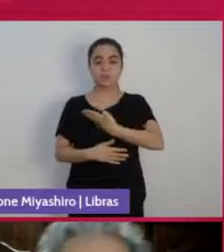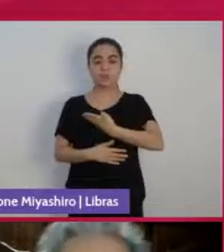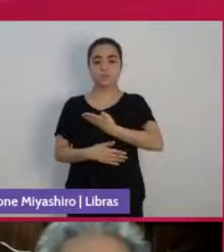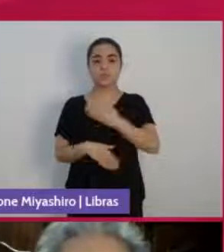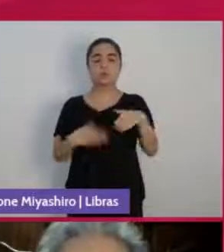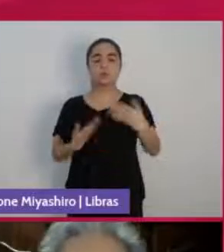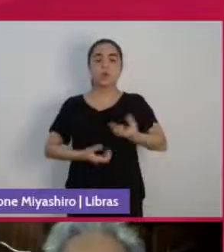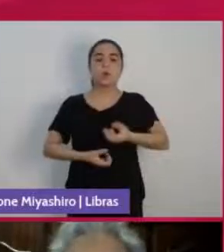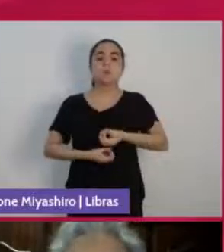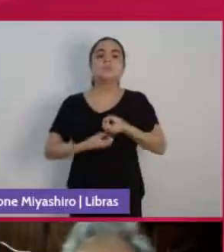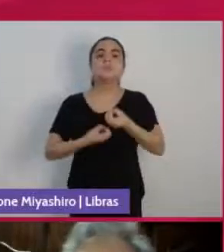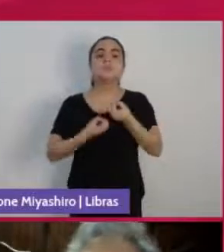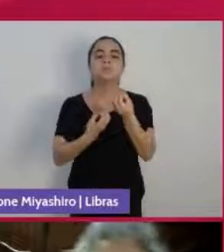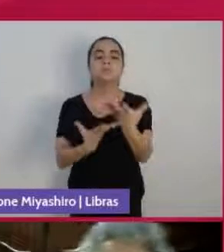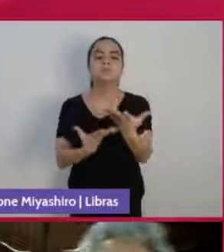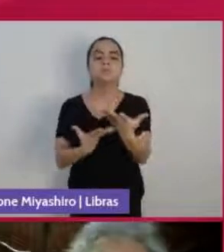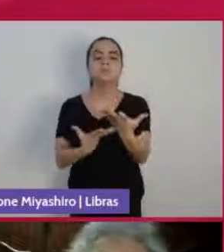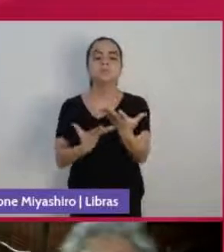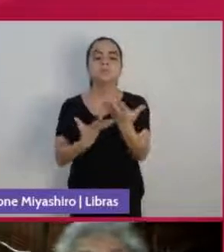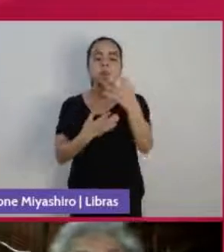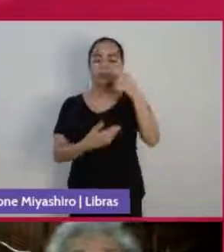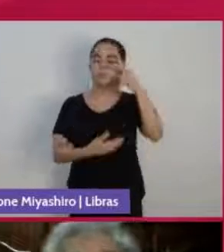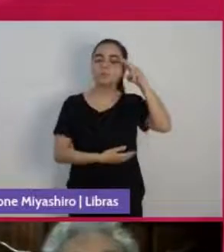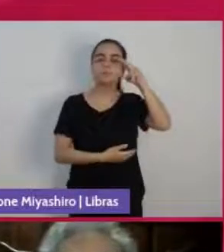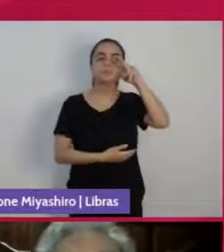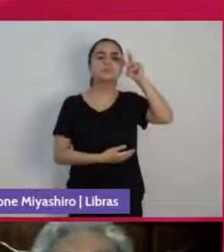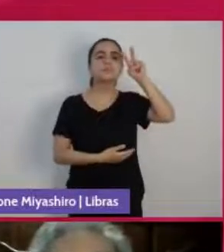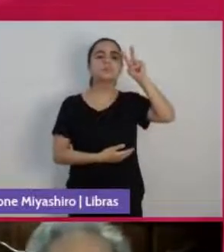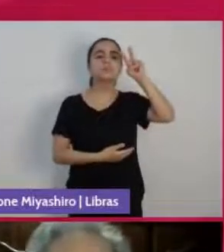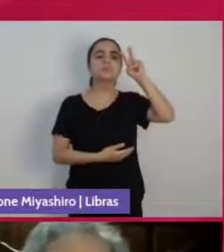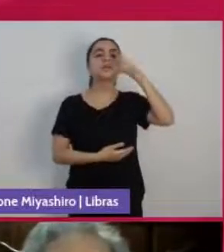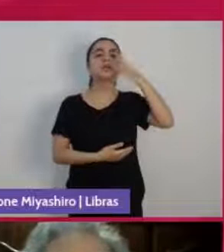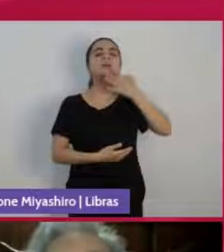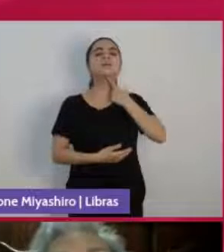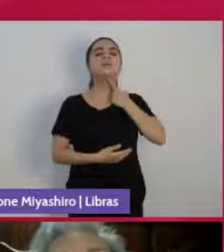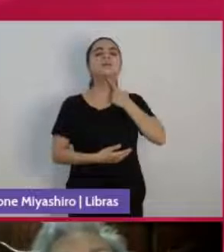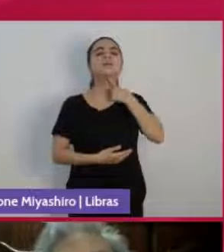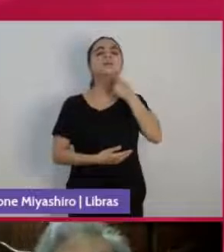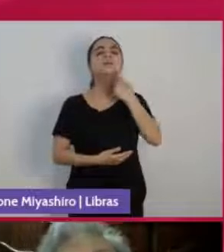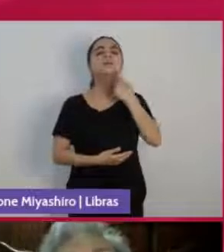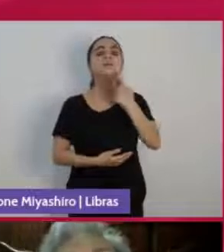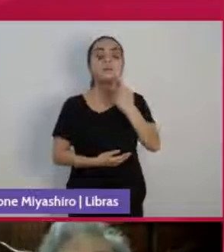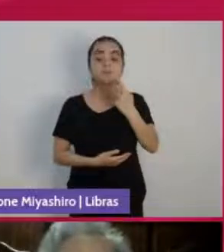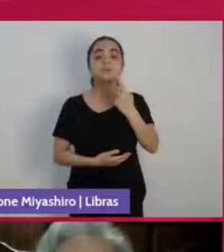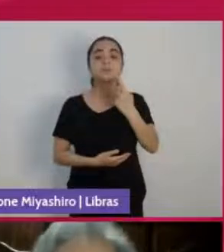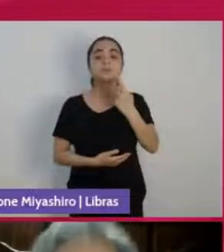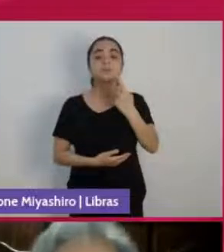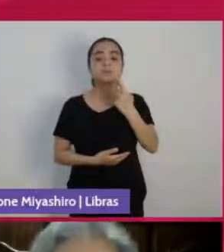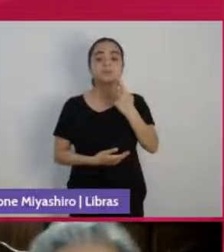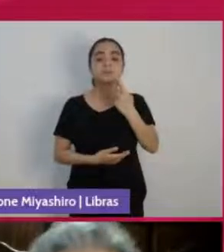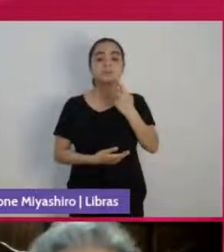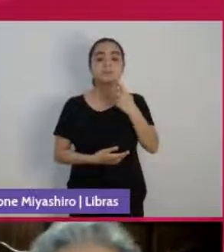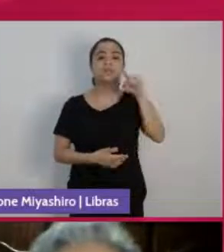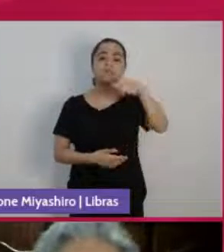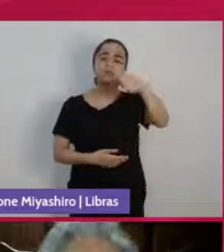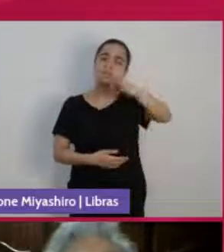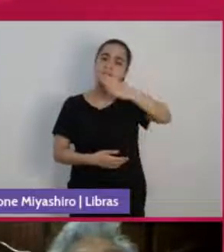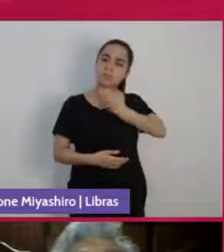para a sua paciente, no olhar, no tom de voz, que você é amiga